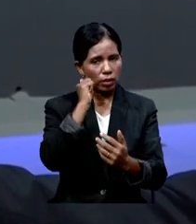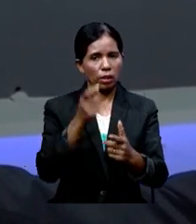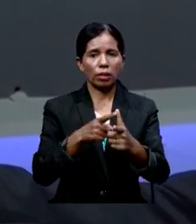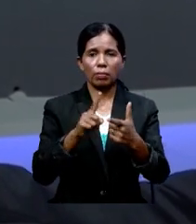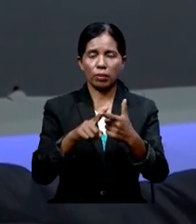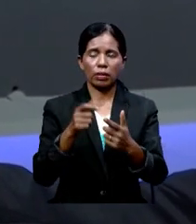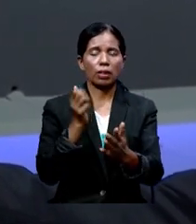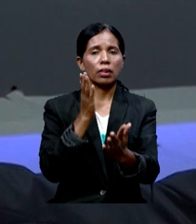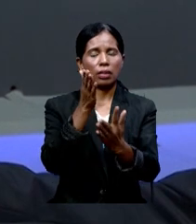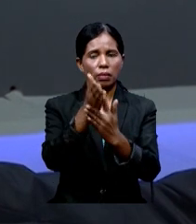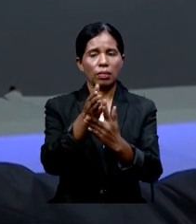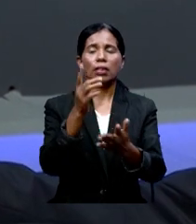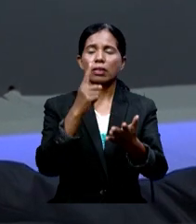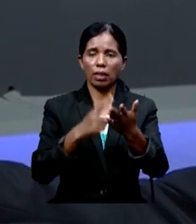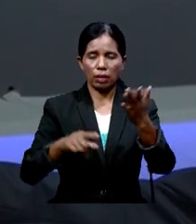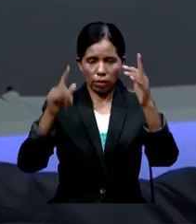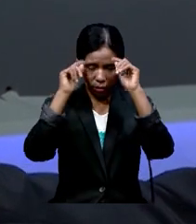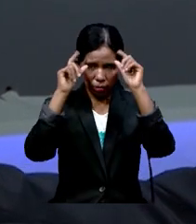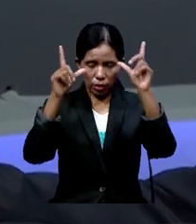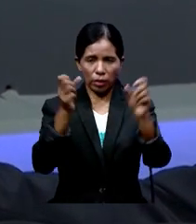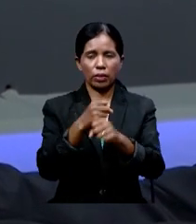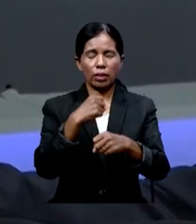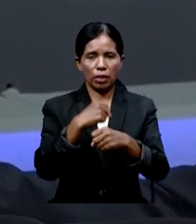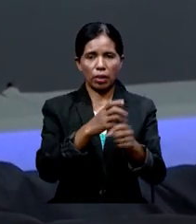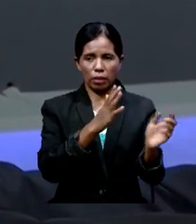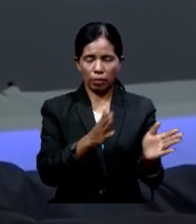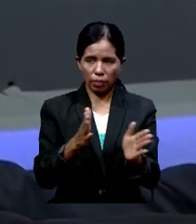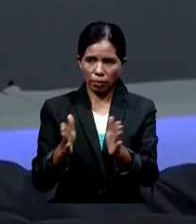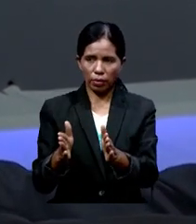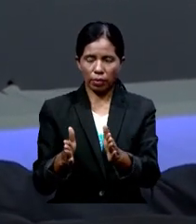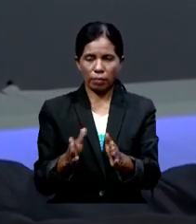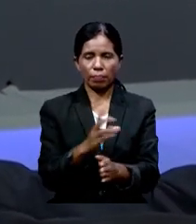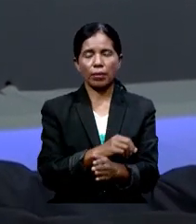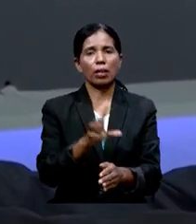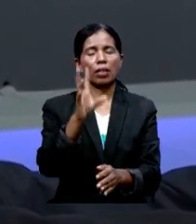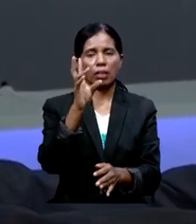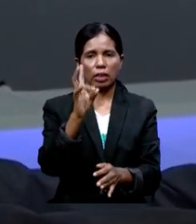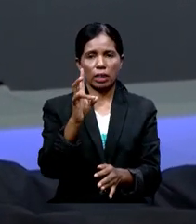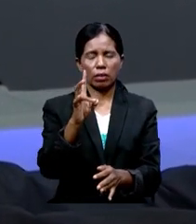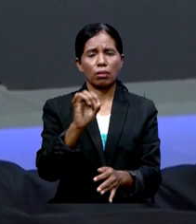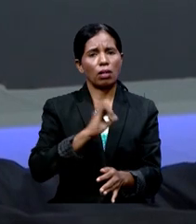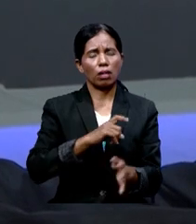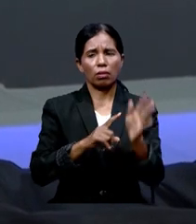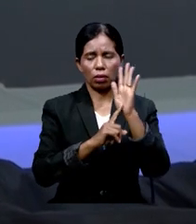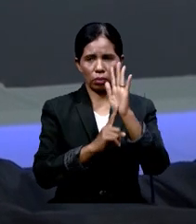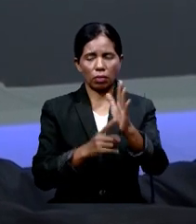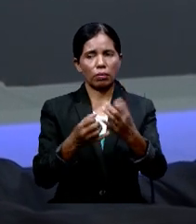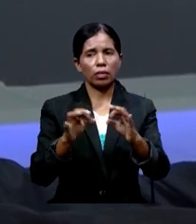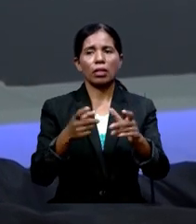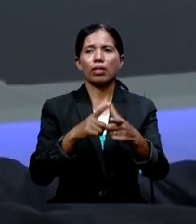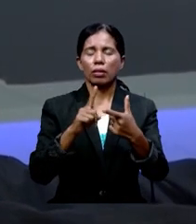nem, saída dele, mas Timor-Leste, atuá-lo e atu prepara. Nem ponto rito, ou em Hawato, Tiaona, e